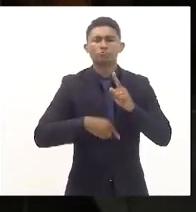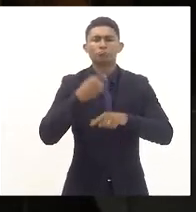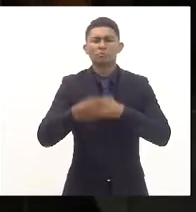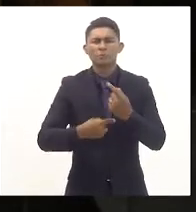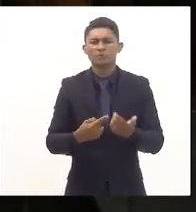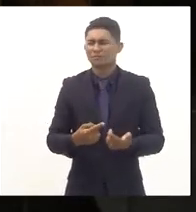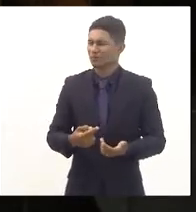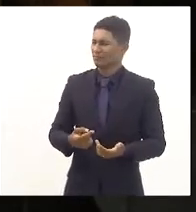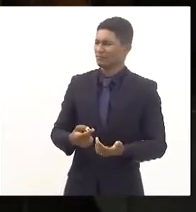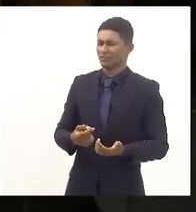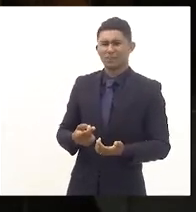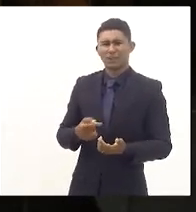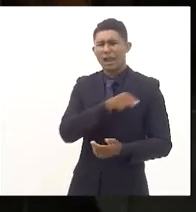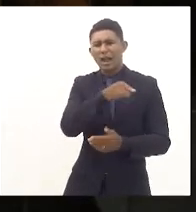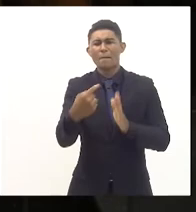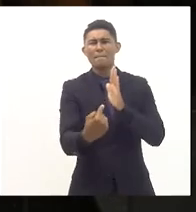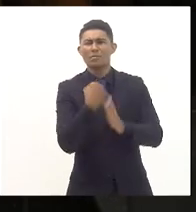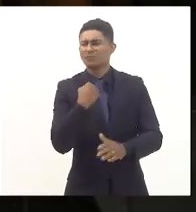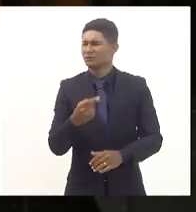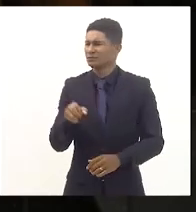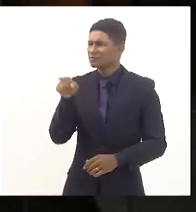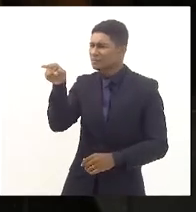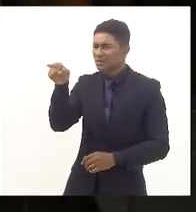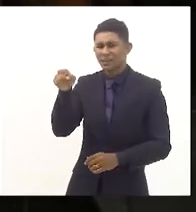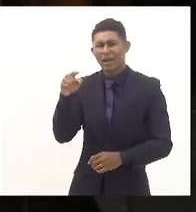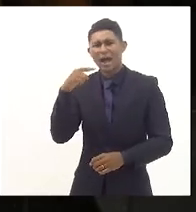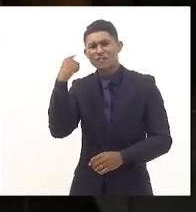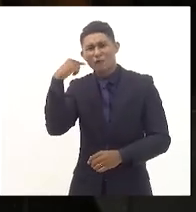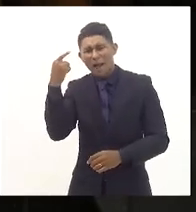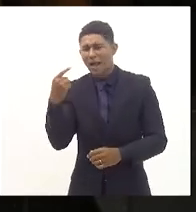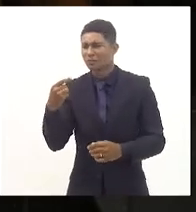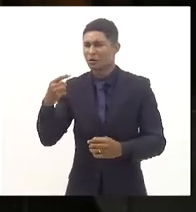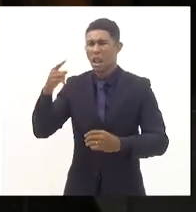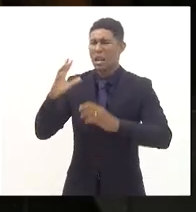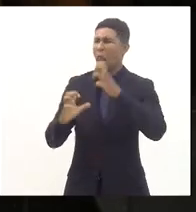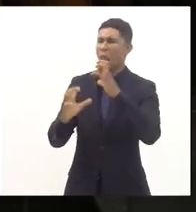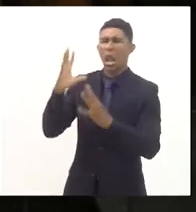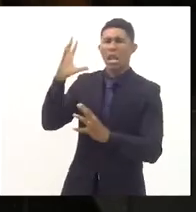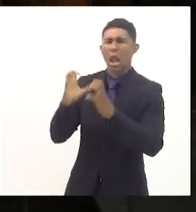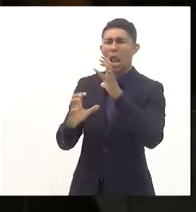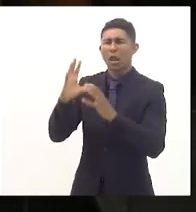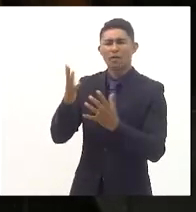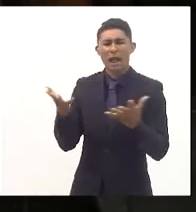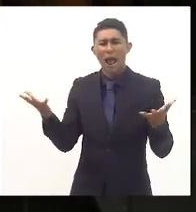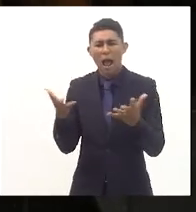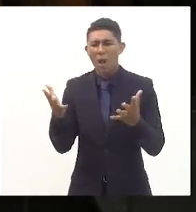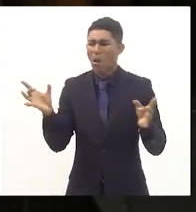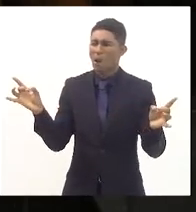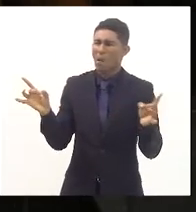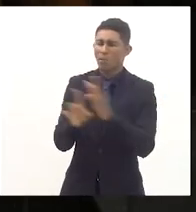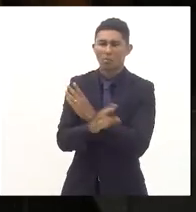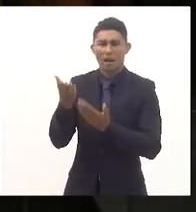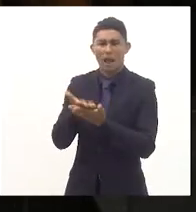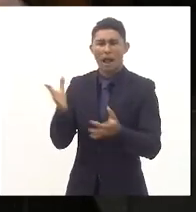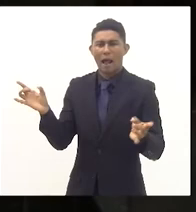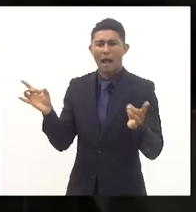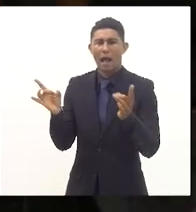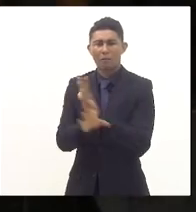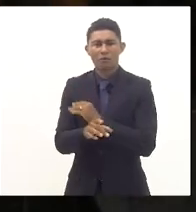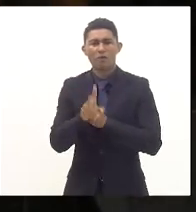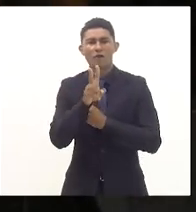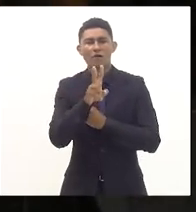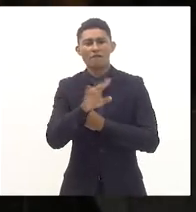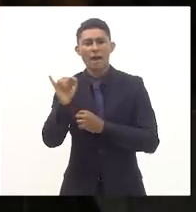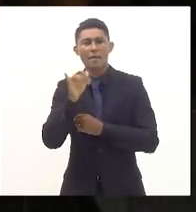quase esse esbofetear o advogado durante o como é que será capaz de tomar chopp com ele pelas Chamas ali Doutor Pinheiro